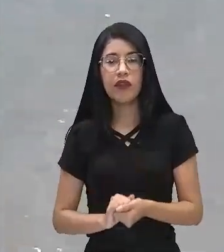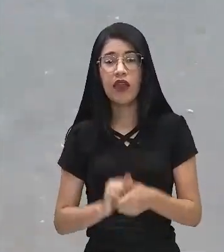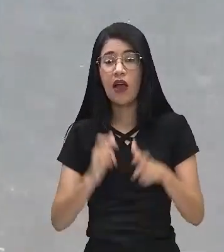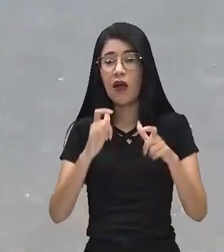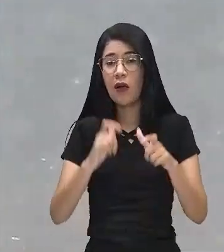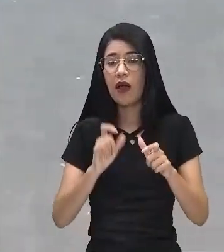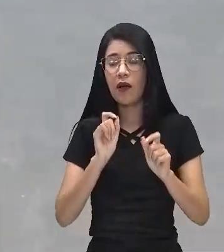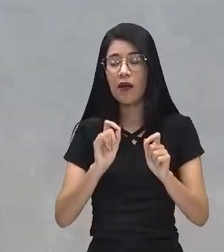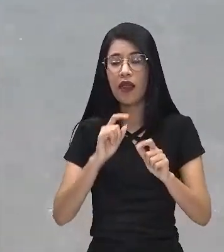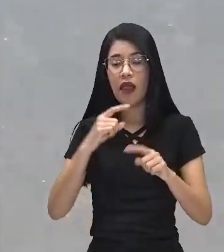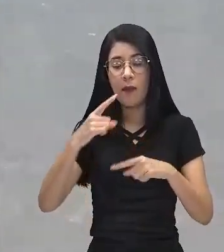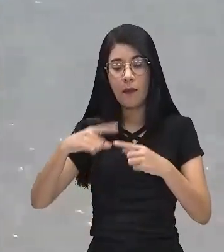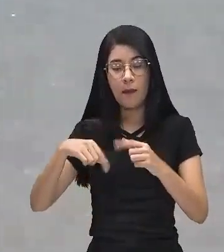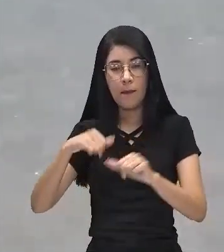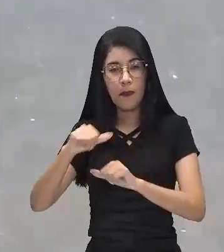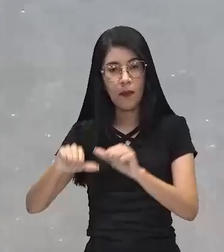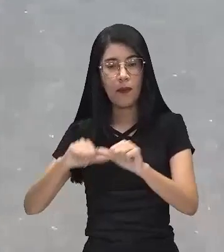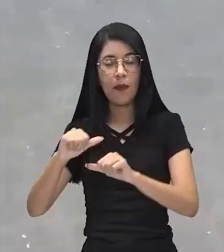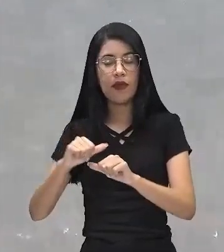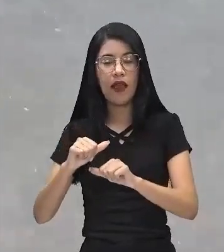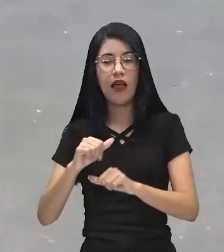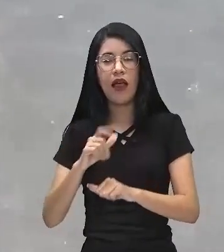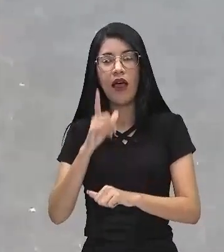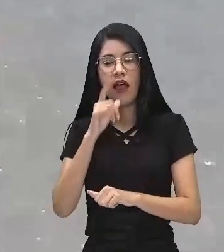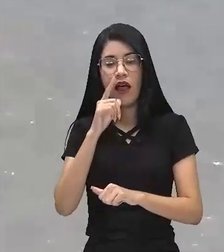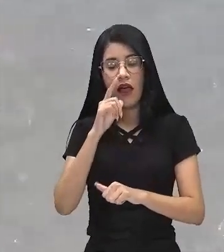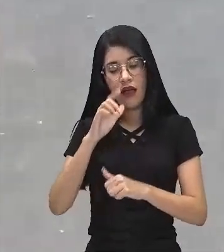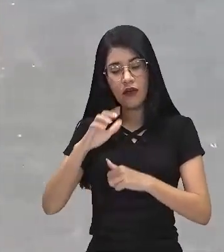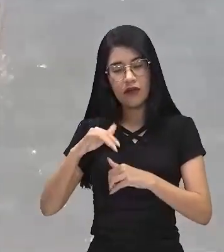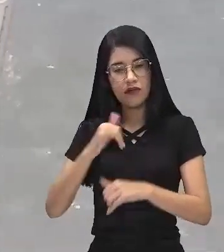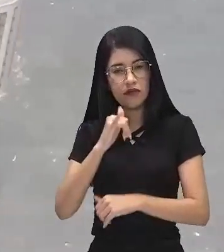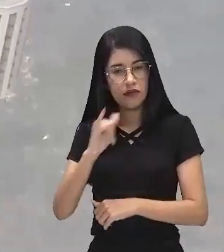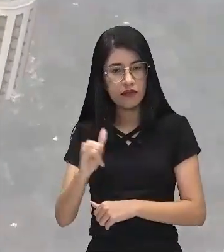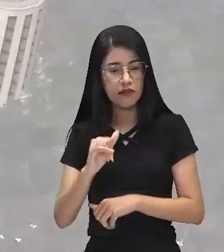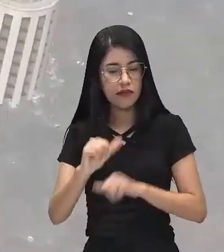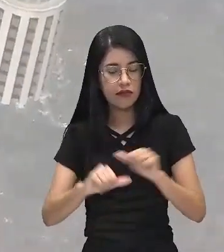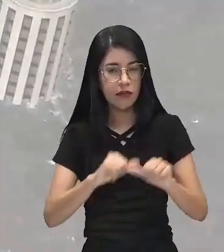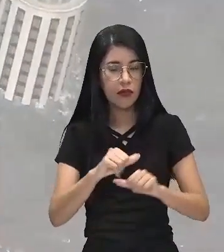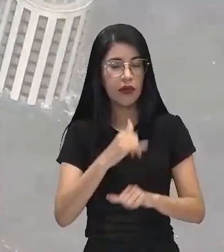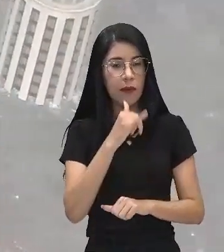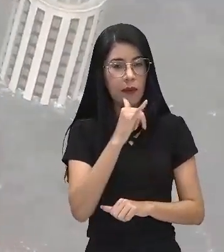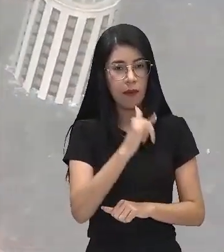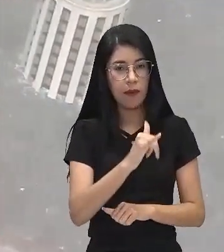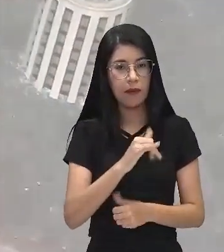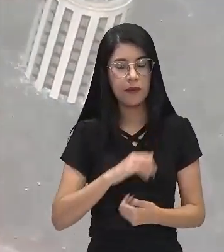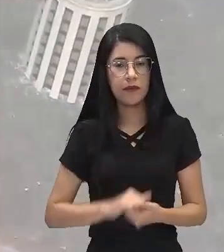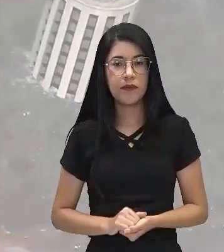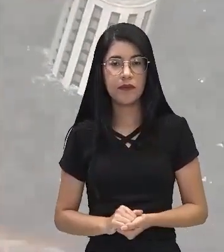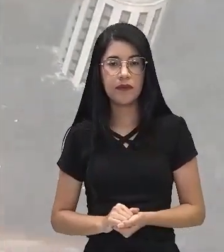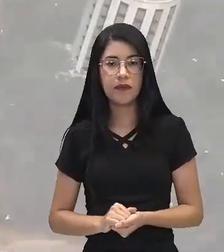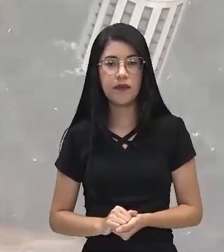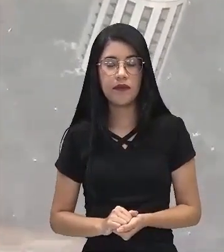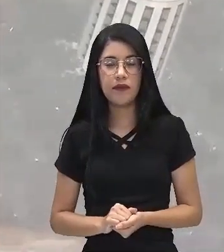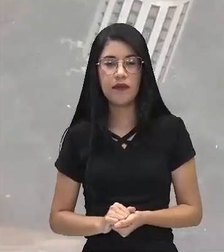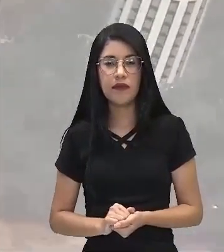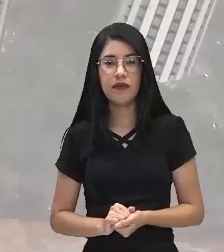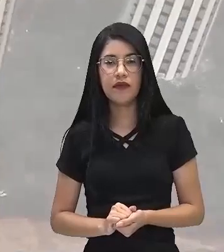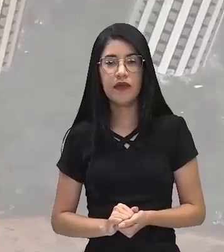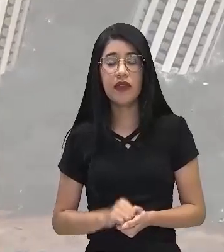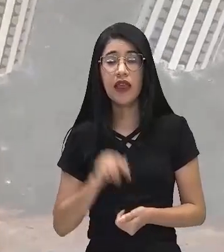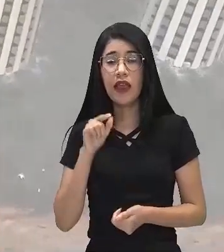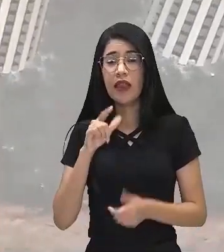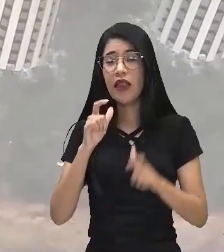nós transformamos energia hidráulica da água em energia elétrica. Nessa hidrelétrica,